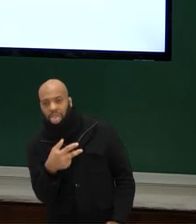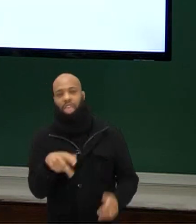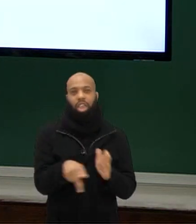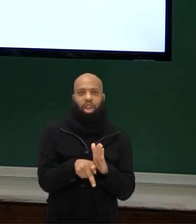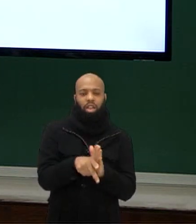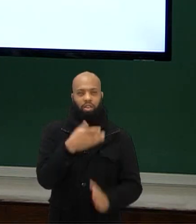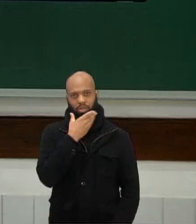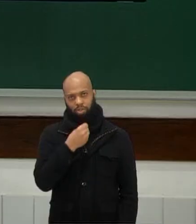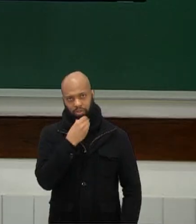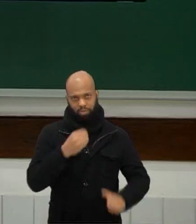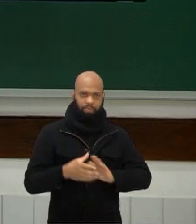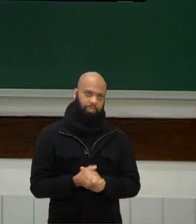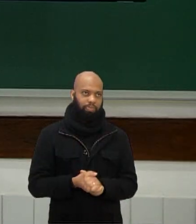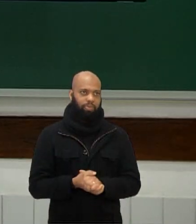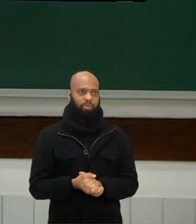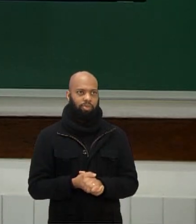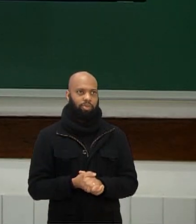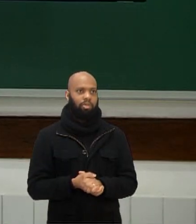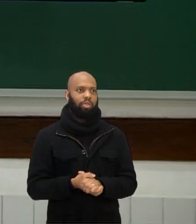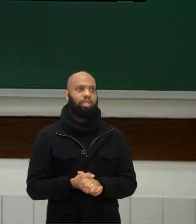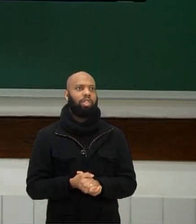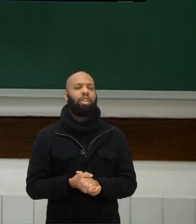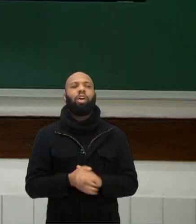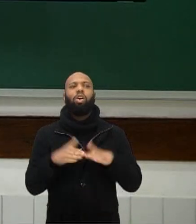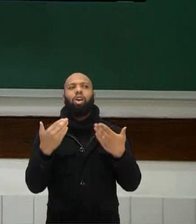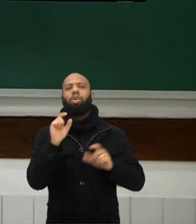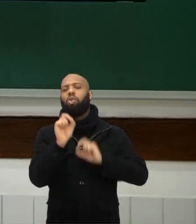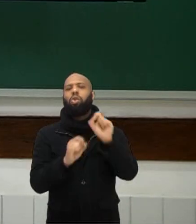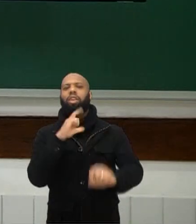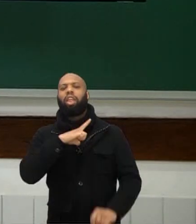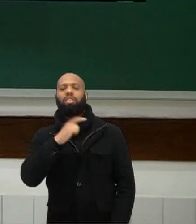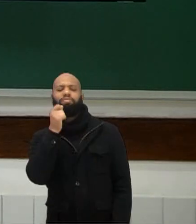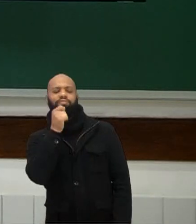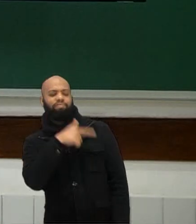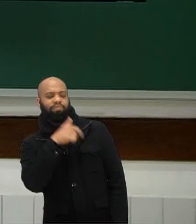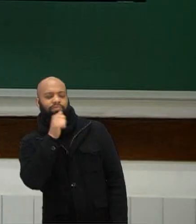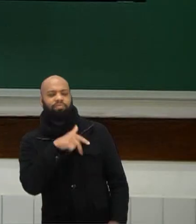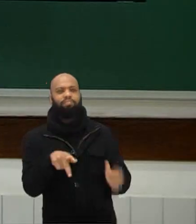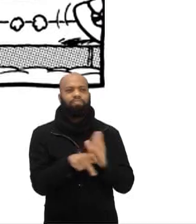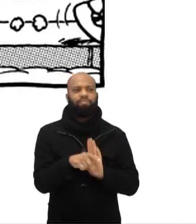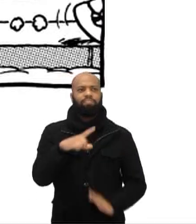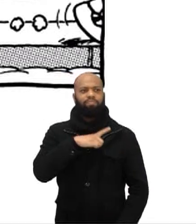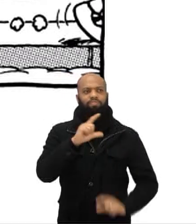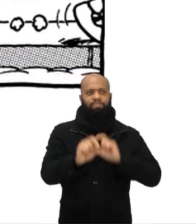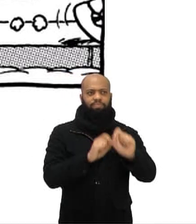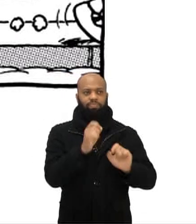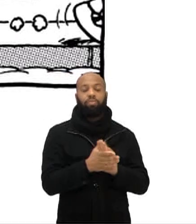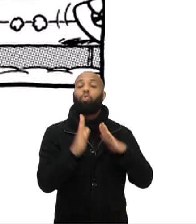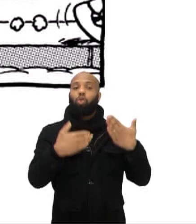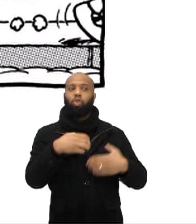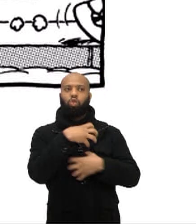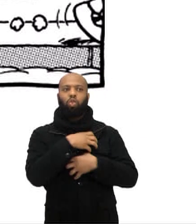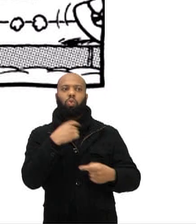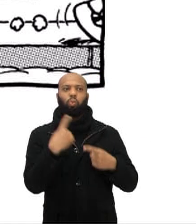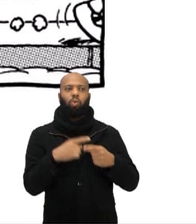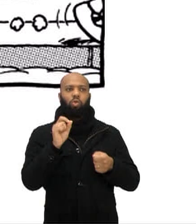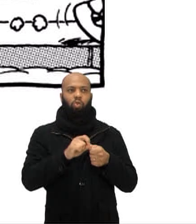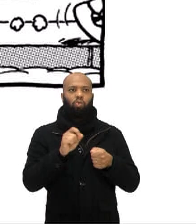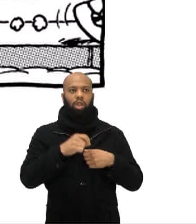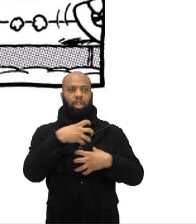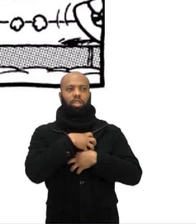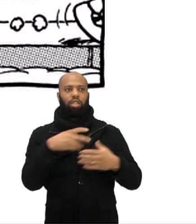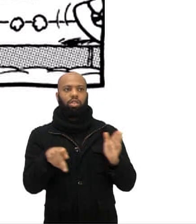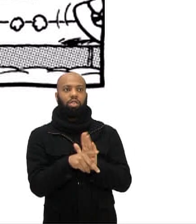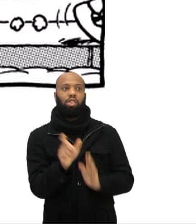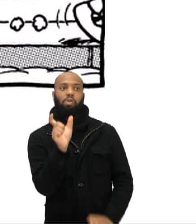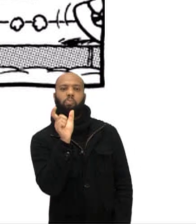homem. Então, qual será o efeito de humor trazido? Olha só, o efeito é produzido pelo sentido